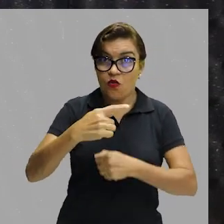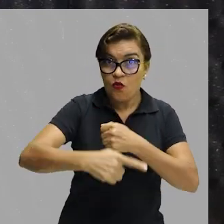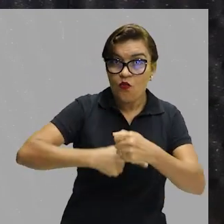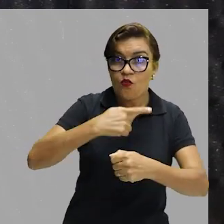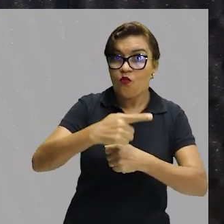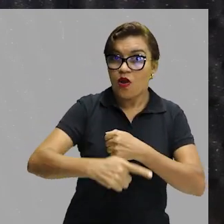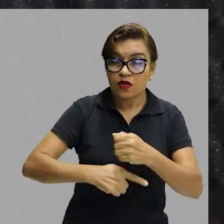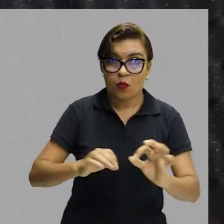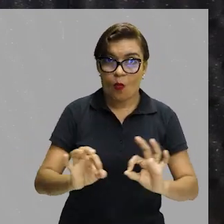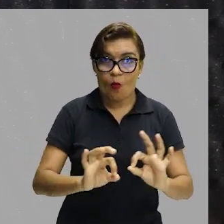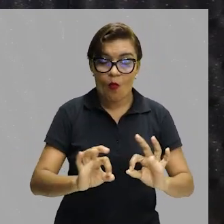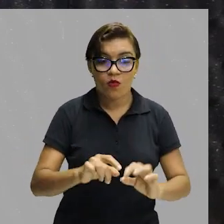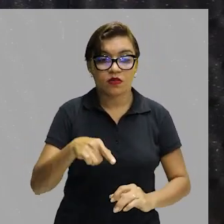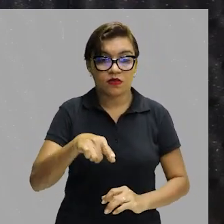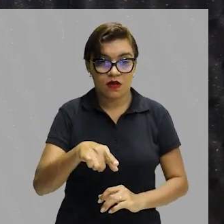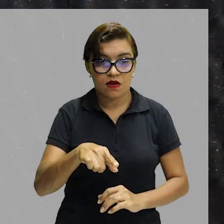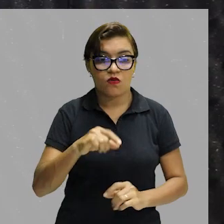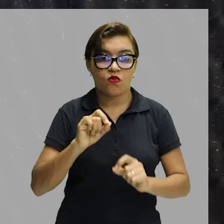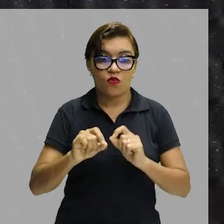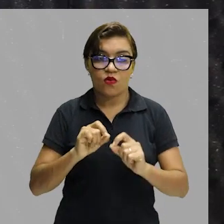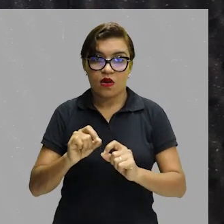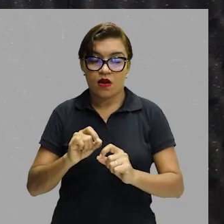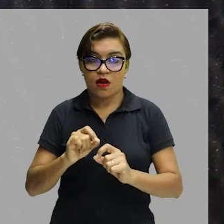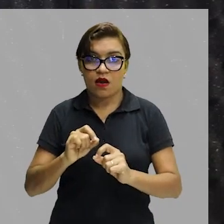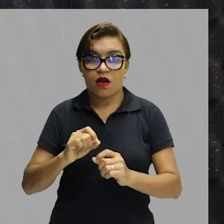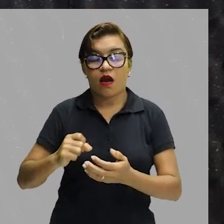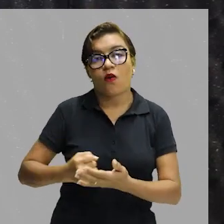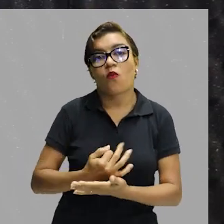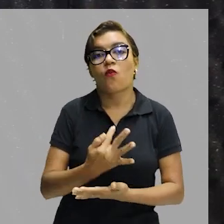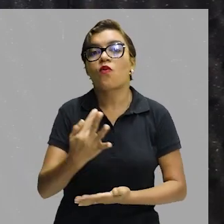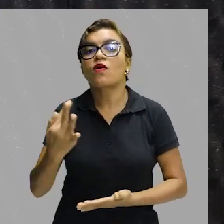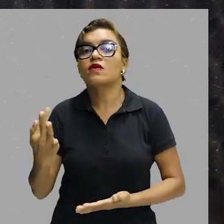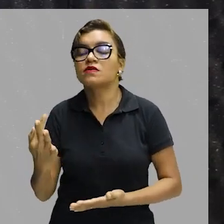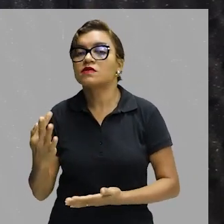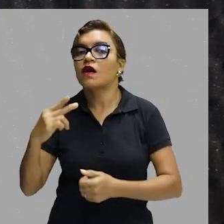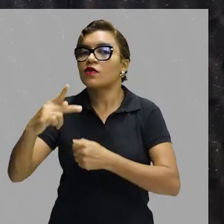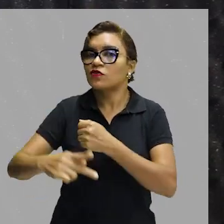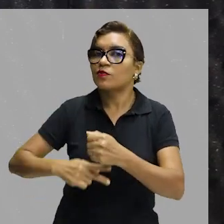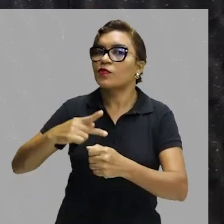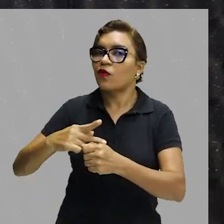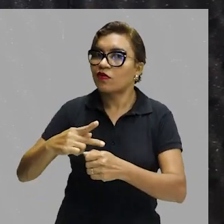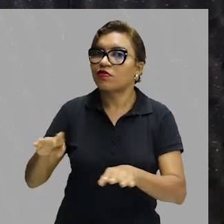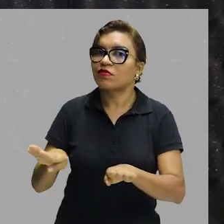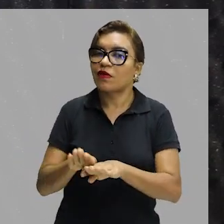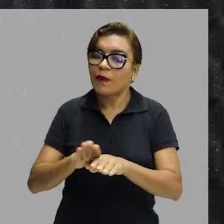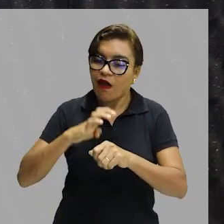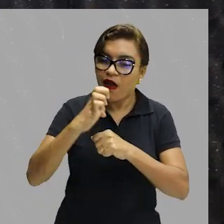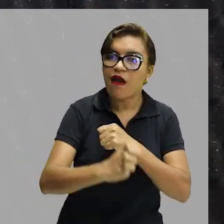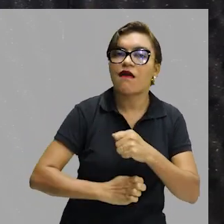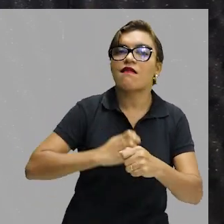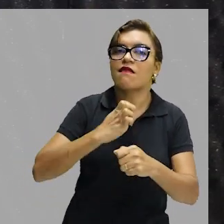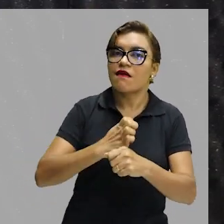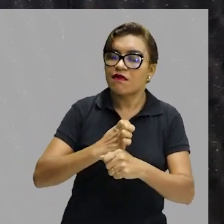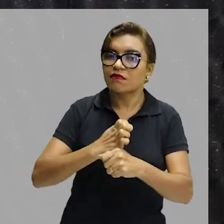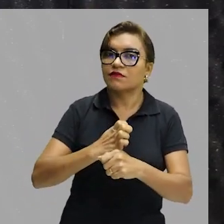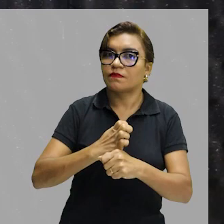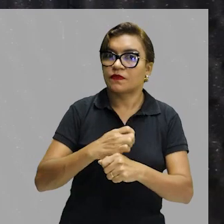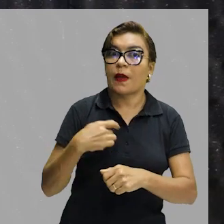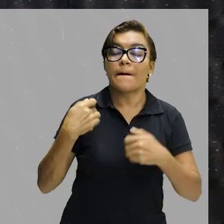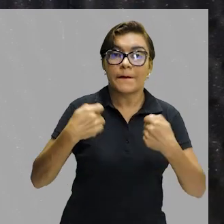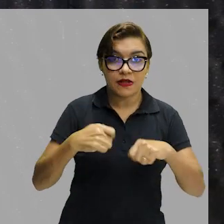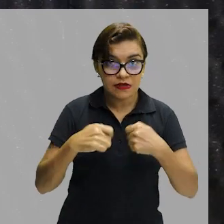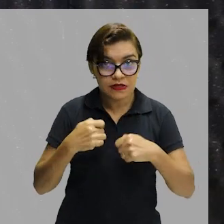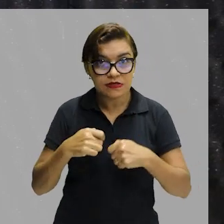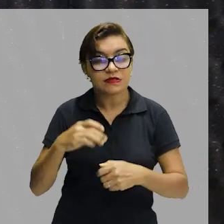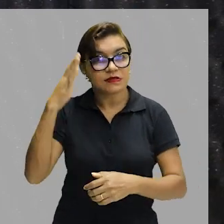então a quantidade de prótons, número atômico, ele vai ser a quantidade de elétrons. E a gente precisa saber a quantidade de elétrons para poder